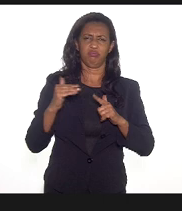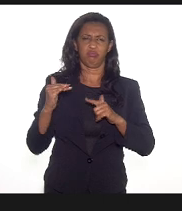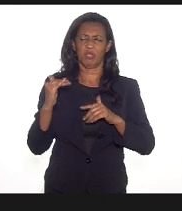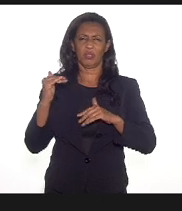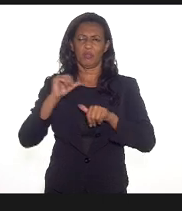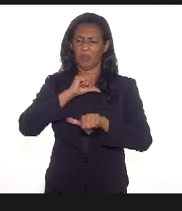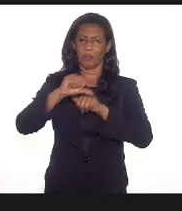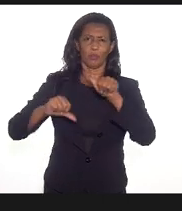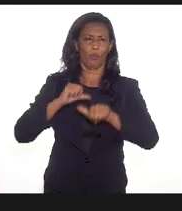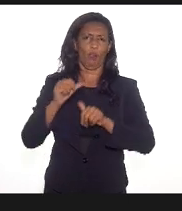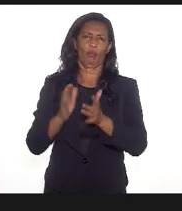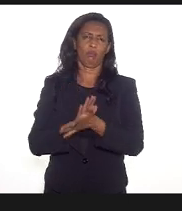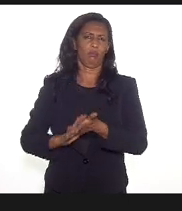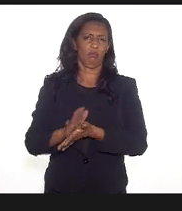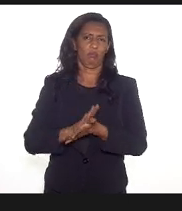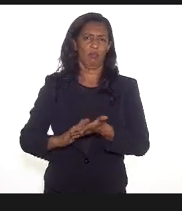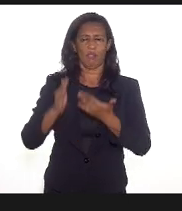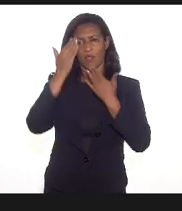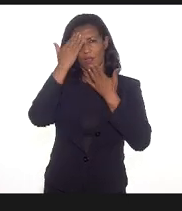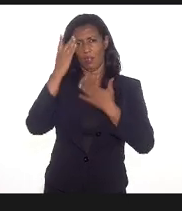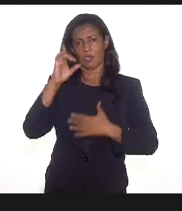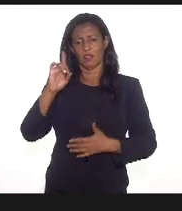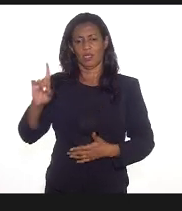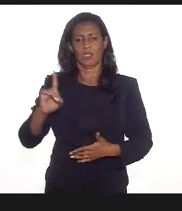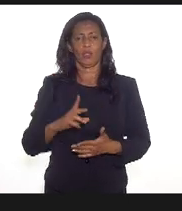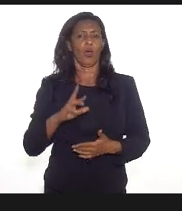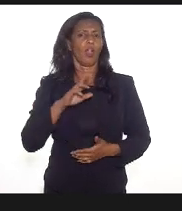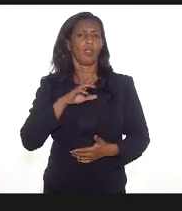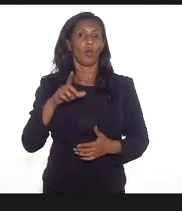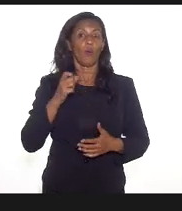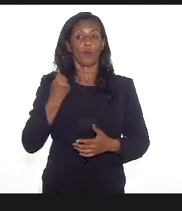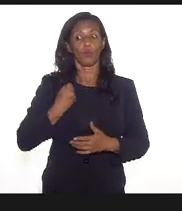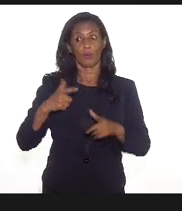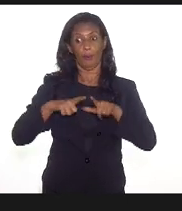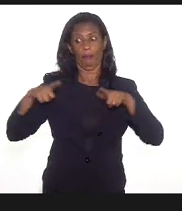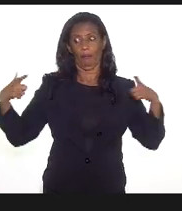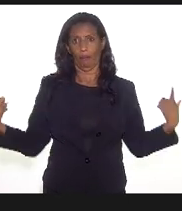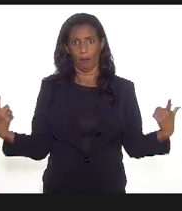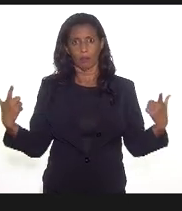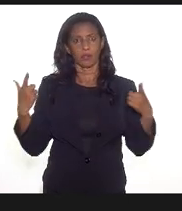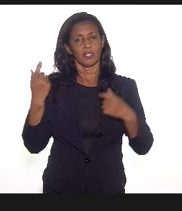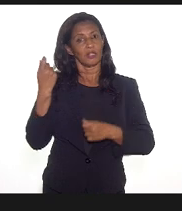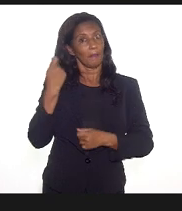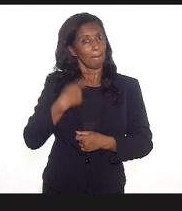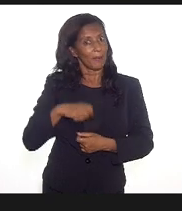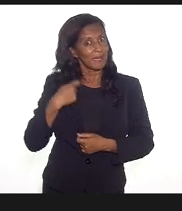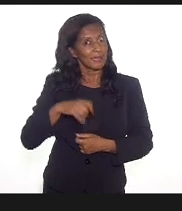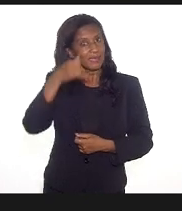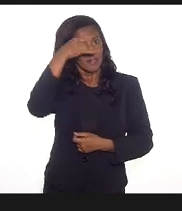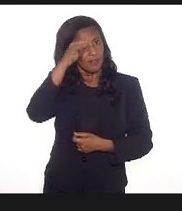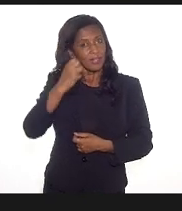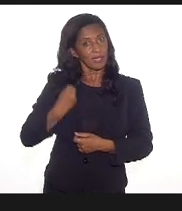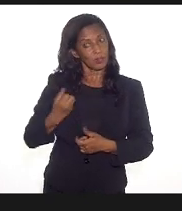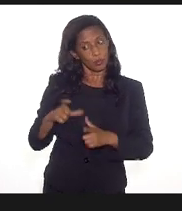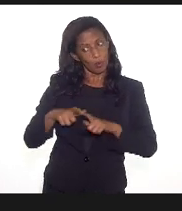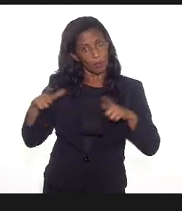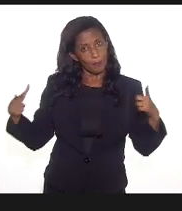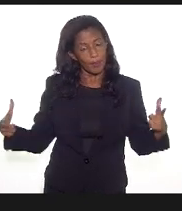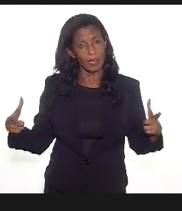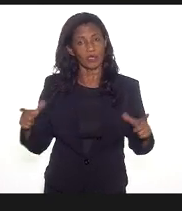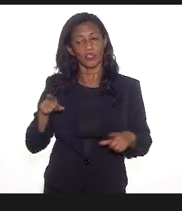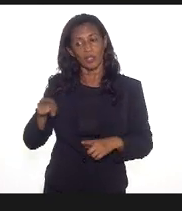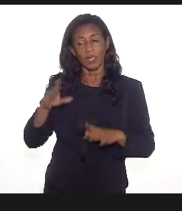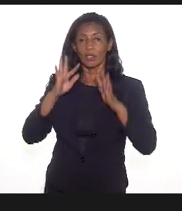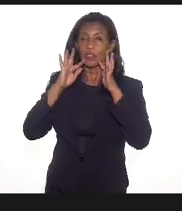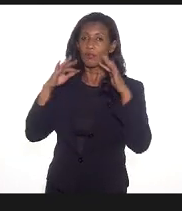onerar o Estado, porque... graças a Deus, não é um número imenso, mas a gente precisa evitar que esse número cresça e aumente, e essas